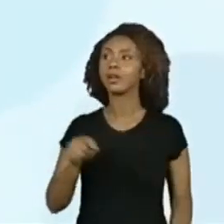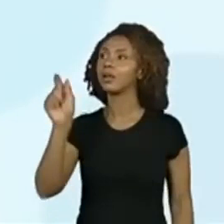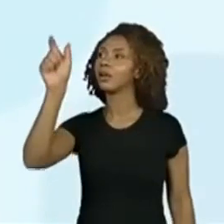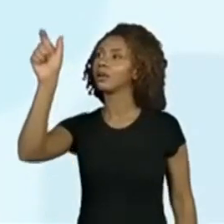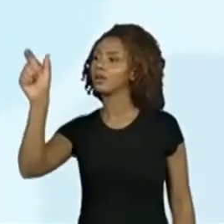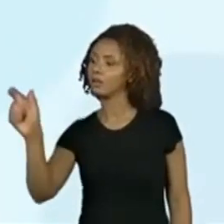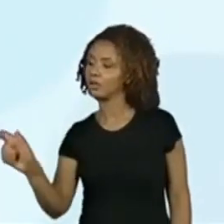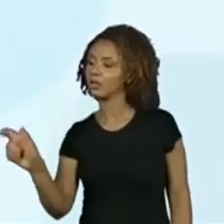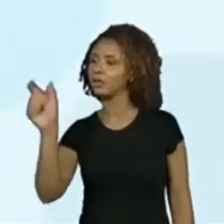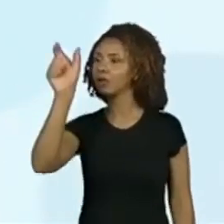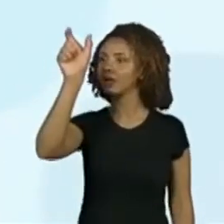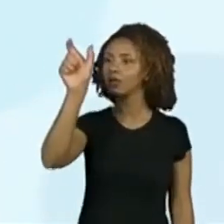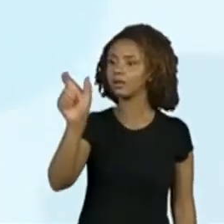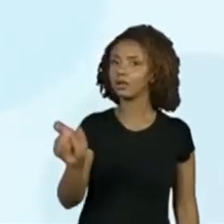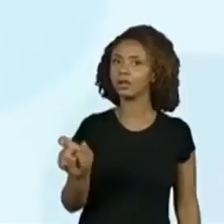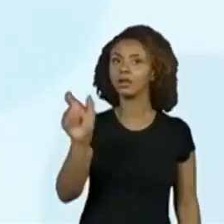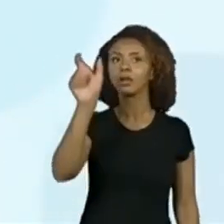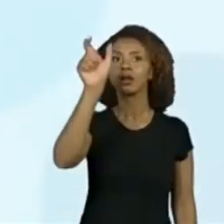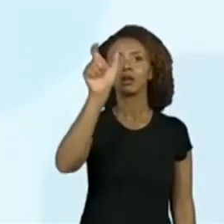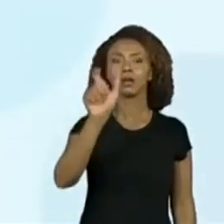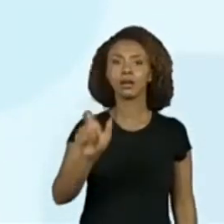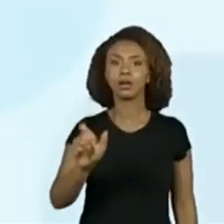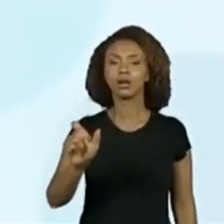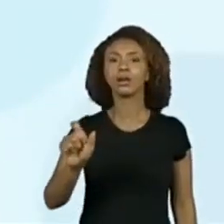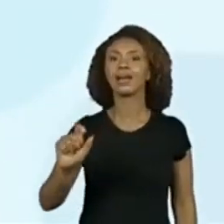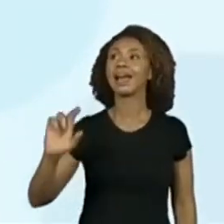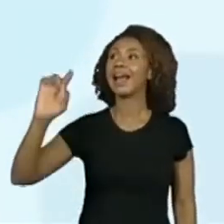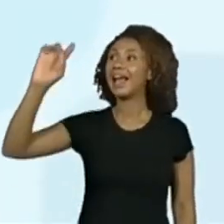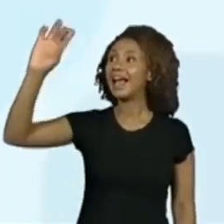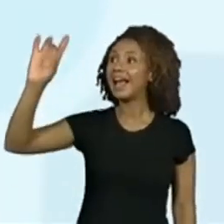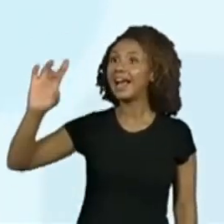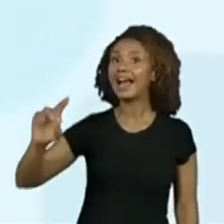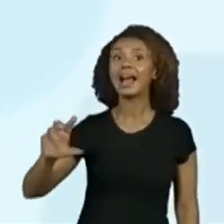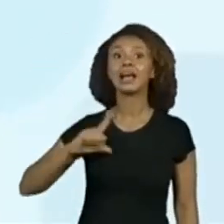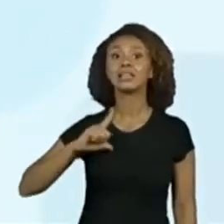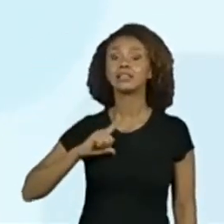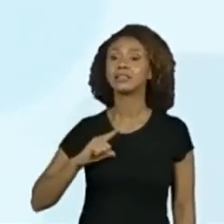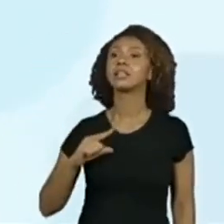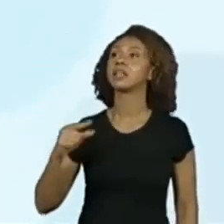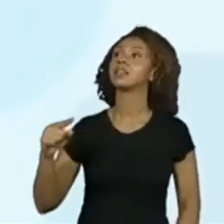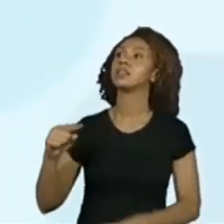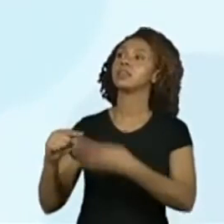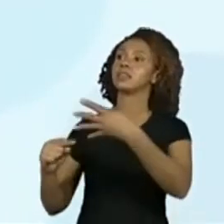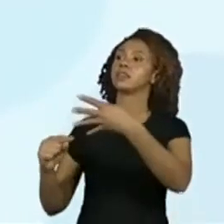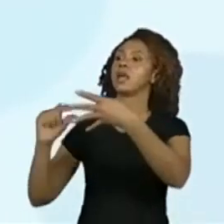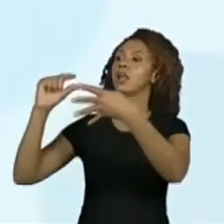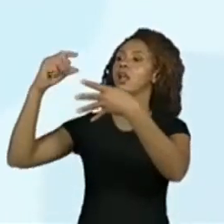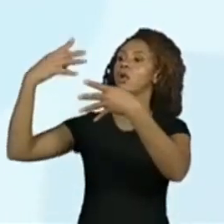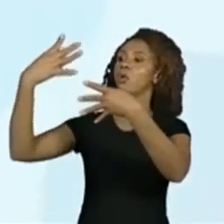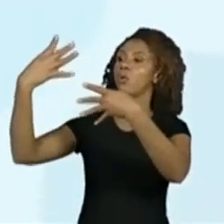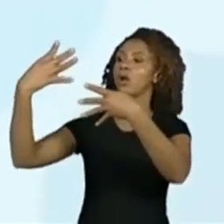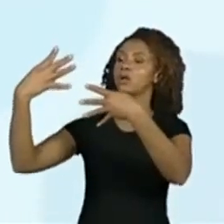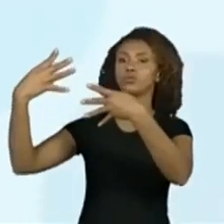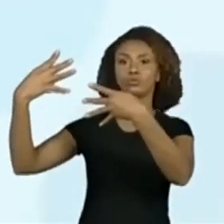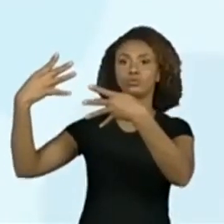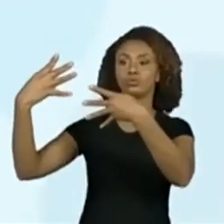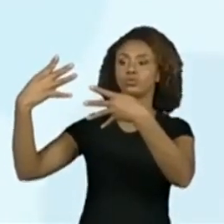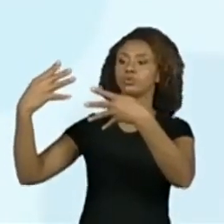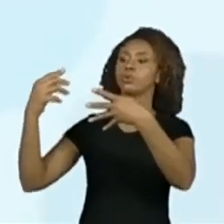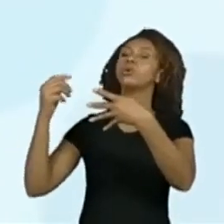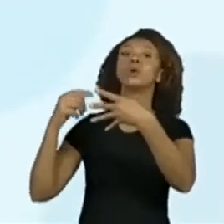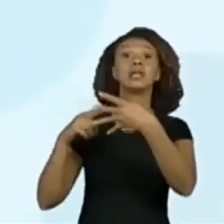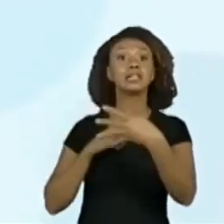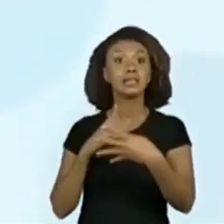estão organizadas com quatro carrinhos em cada uma então se eu tenho quatro na primeira coluna tenho quatro